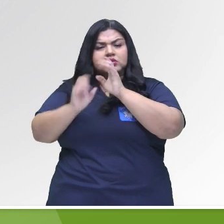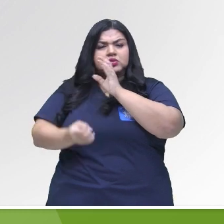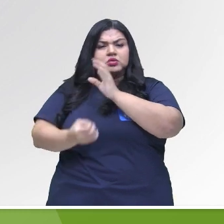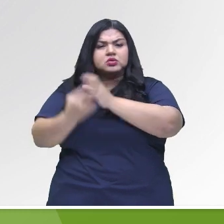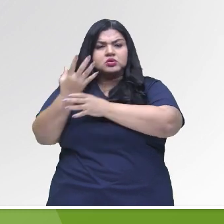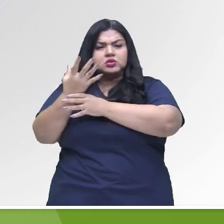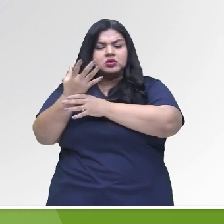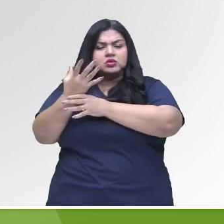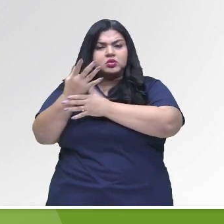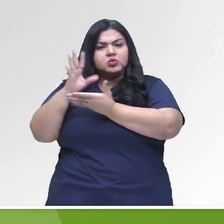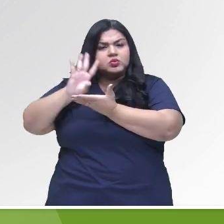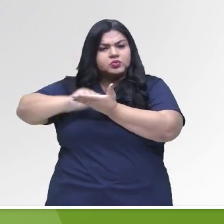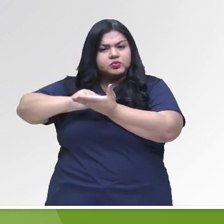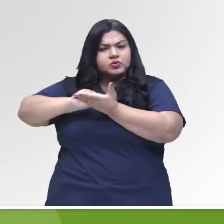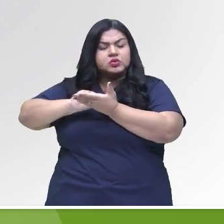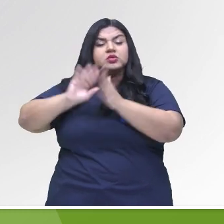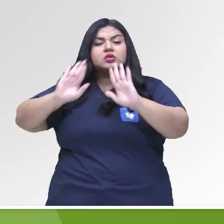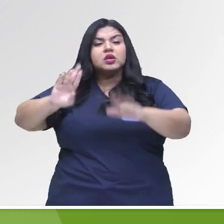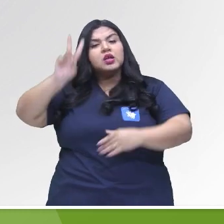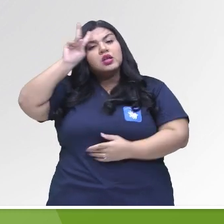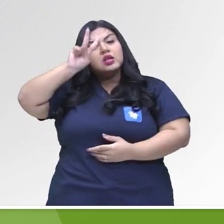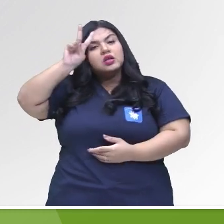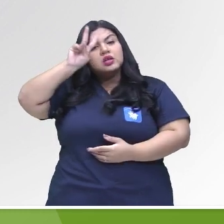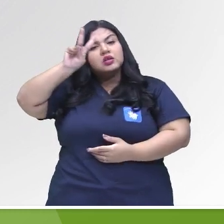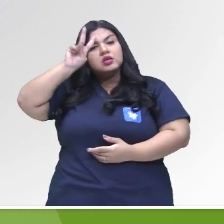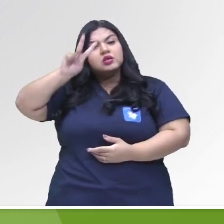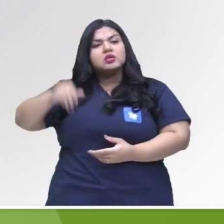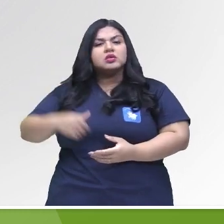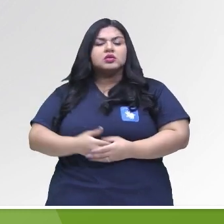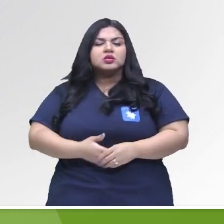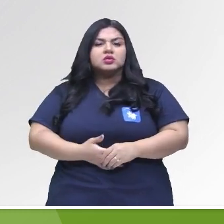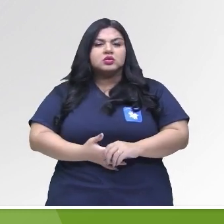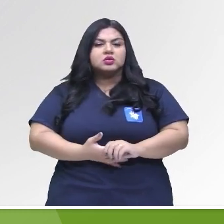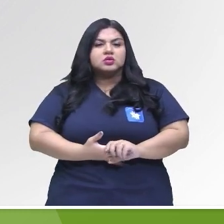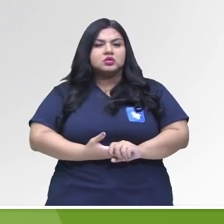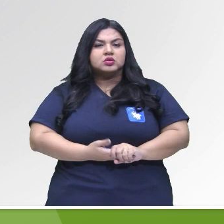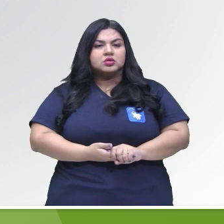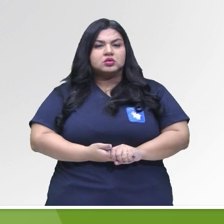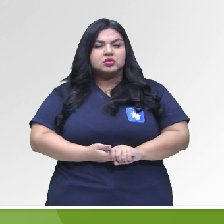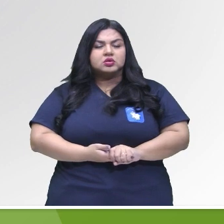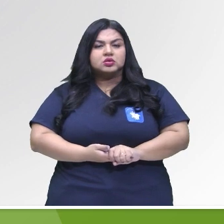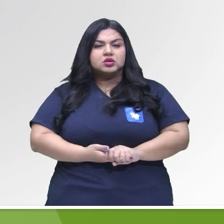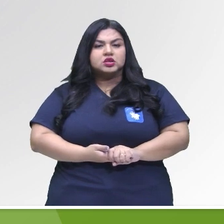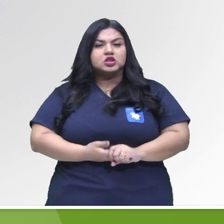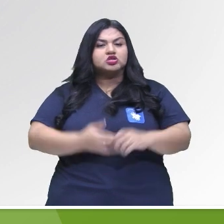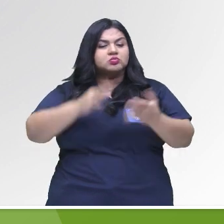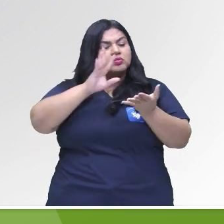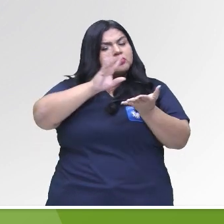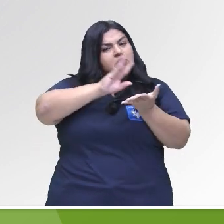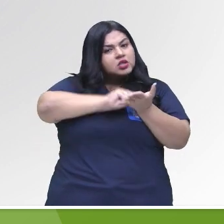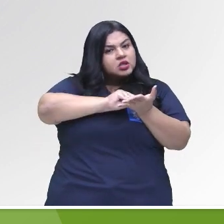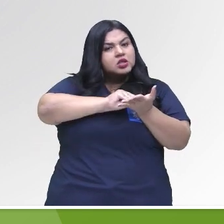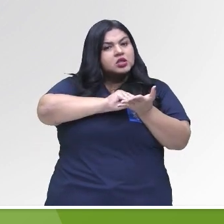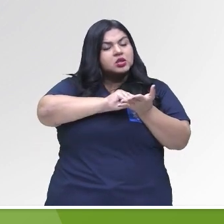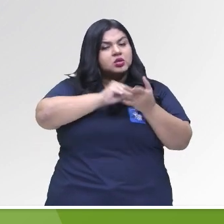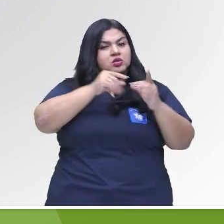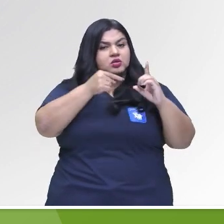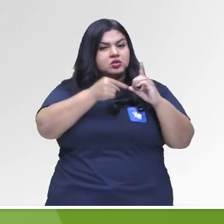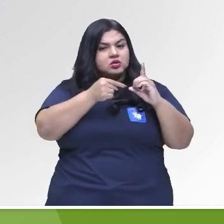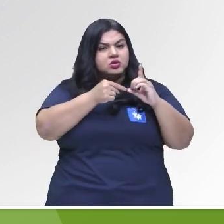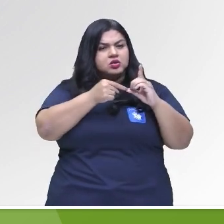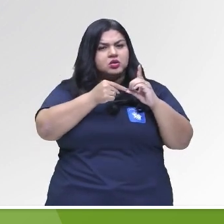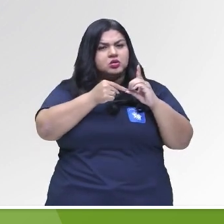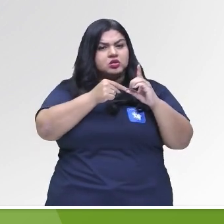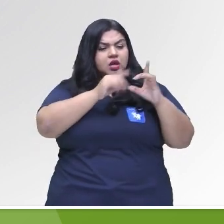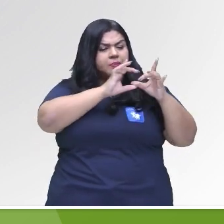esse polímero. Lembrando que um polímero ali é formado de uma macromolécula, ou seja, cadeias